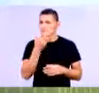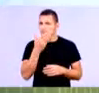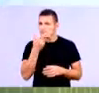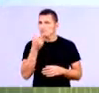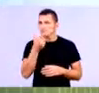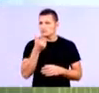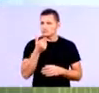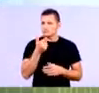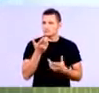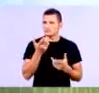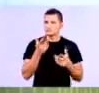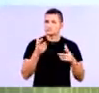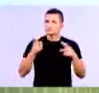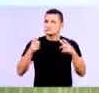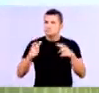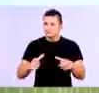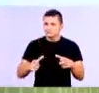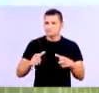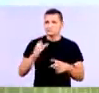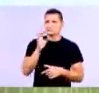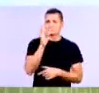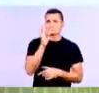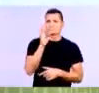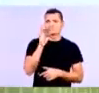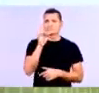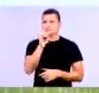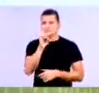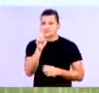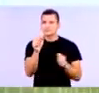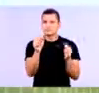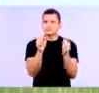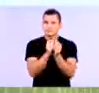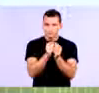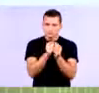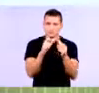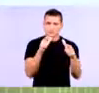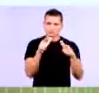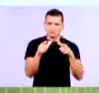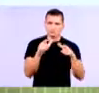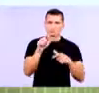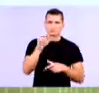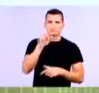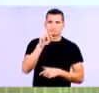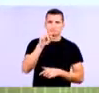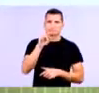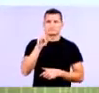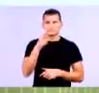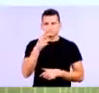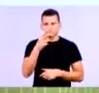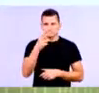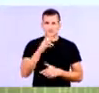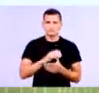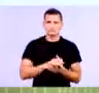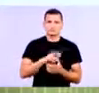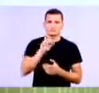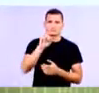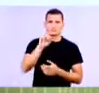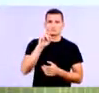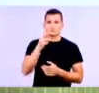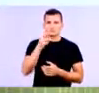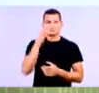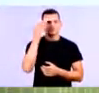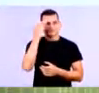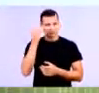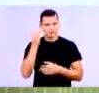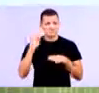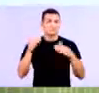setor de TI, juntamente trabalhando com o RH. O RH sabe qual é o funcionário que vai